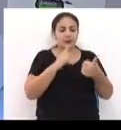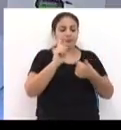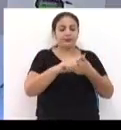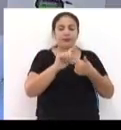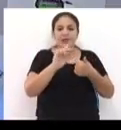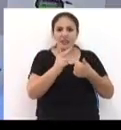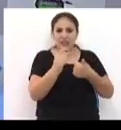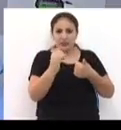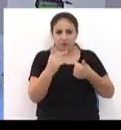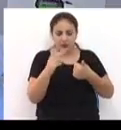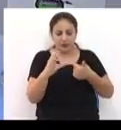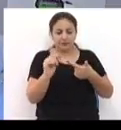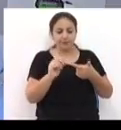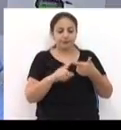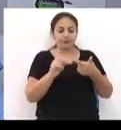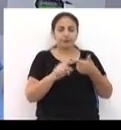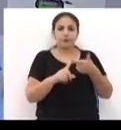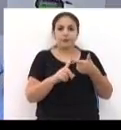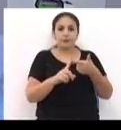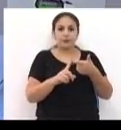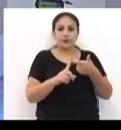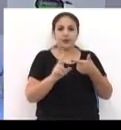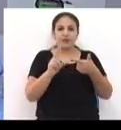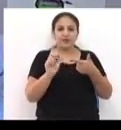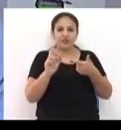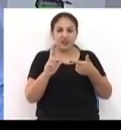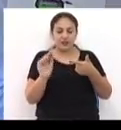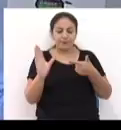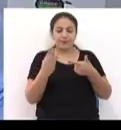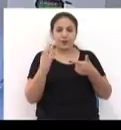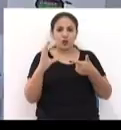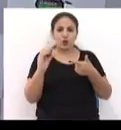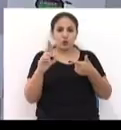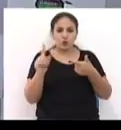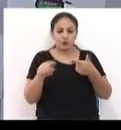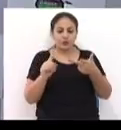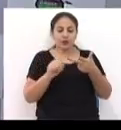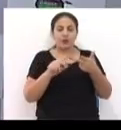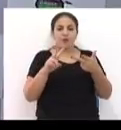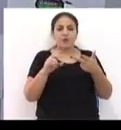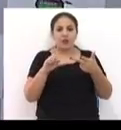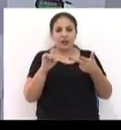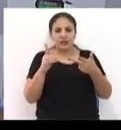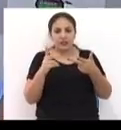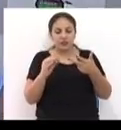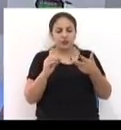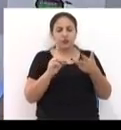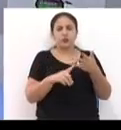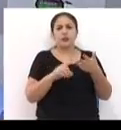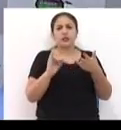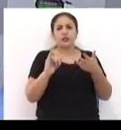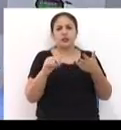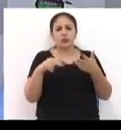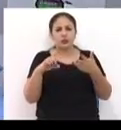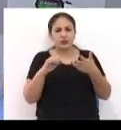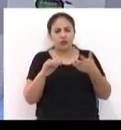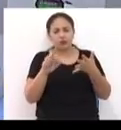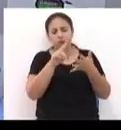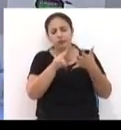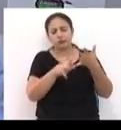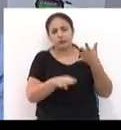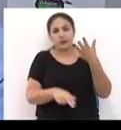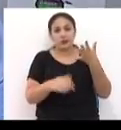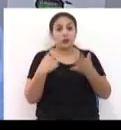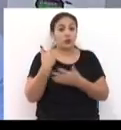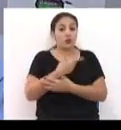vem hípica, vem uma parte da Grande Vera Cruz, bairro Valinhos, o bairro Industrial, e nós não temos uma creche